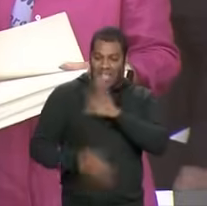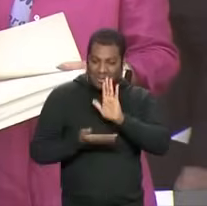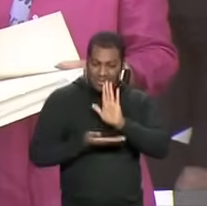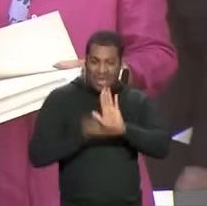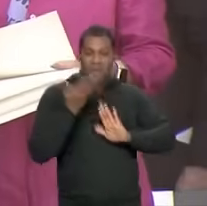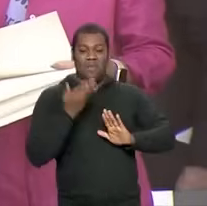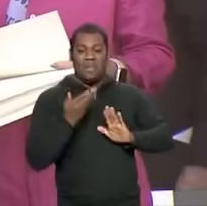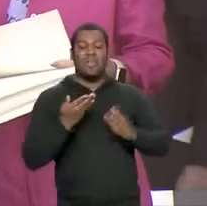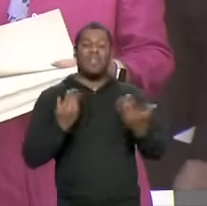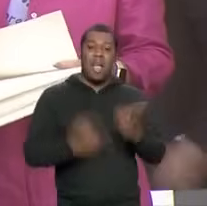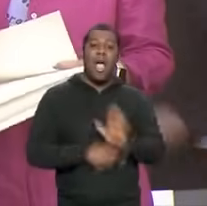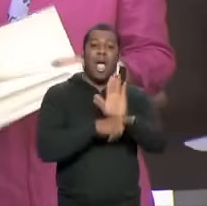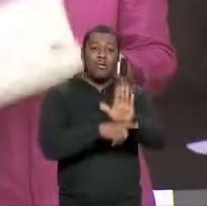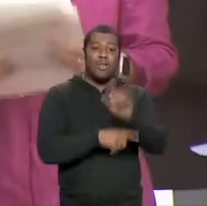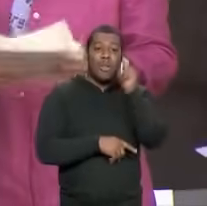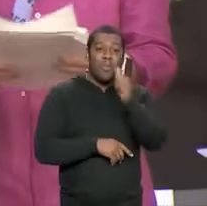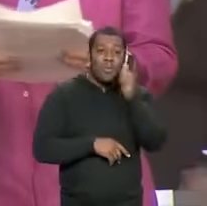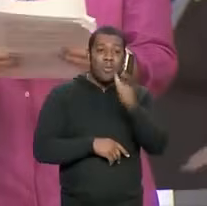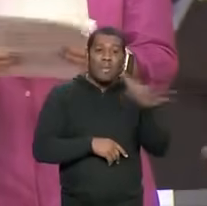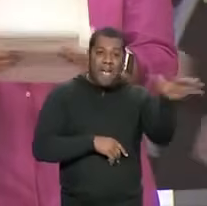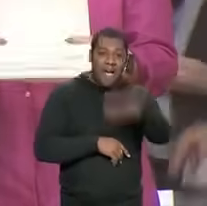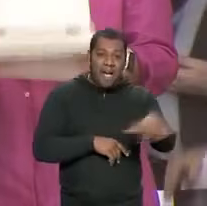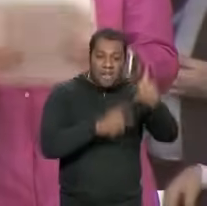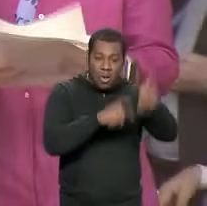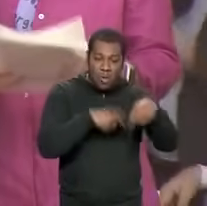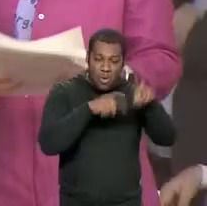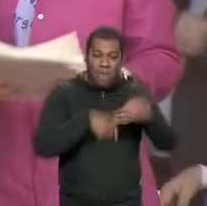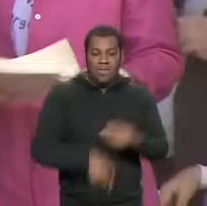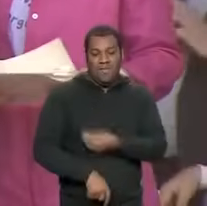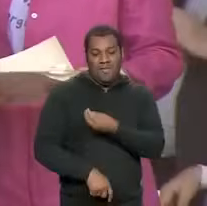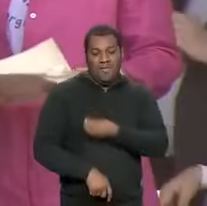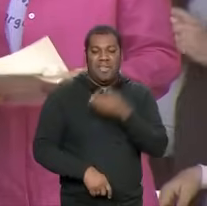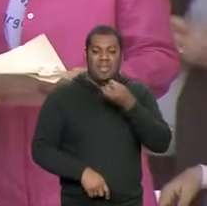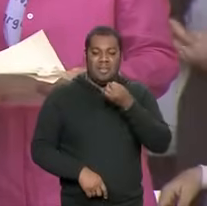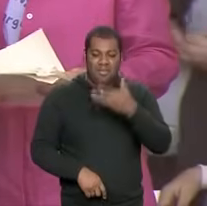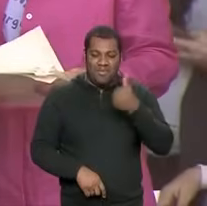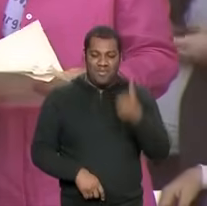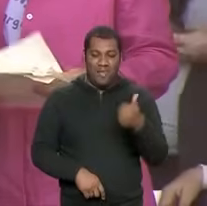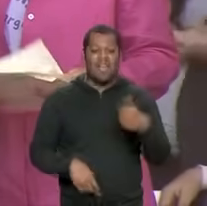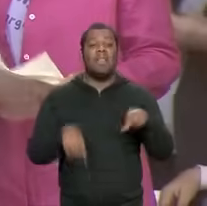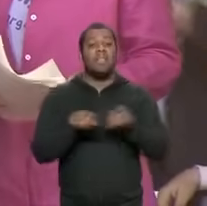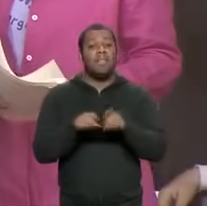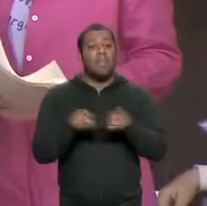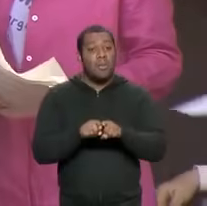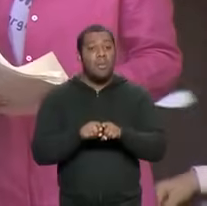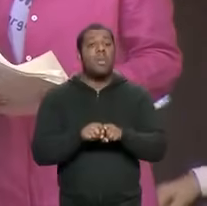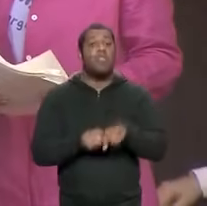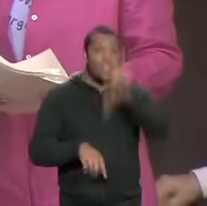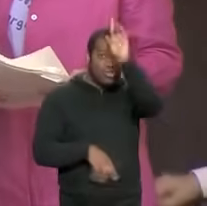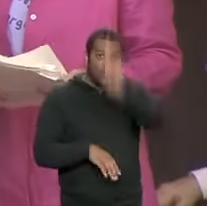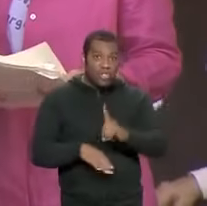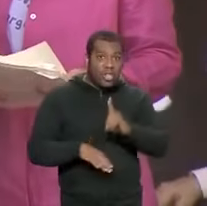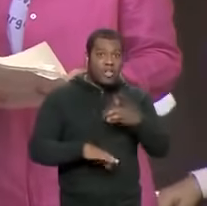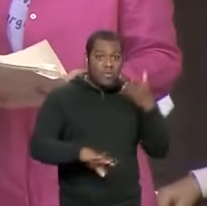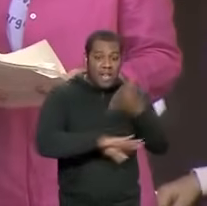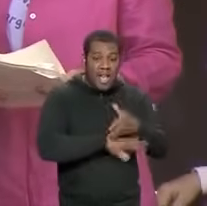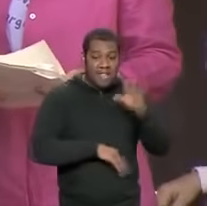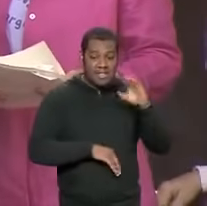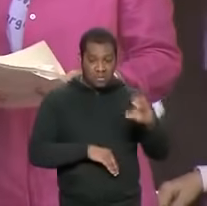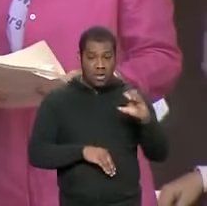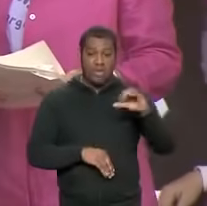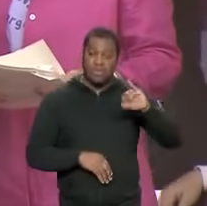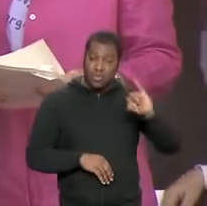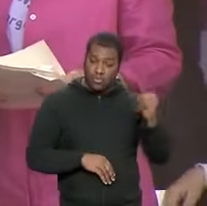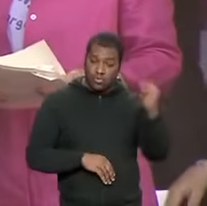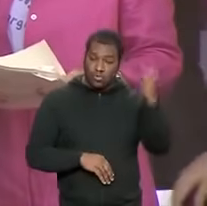da mulher no tenho também temos também linha de créditos exclusivas com juros